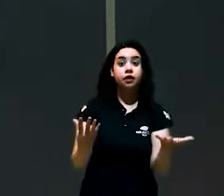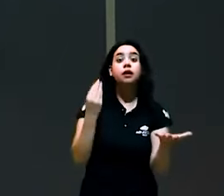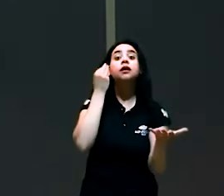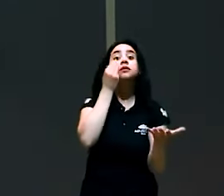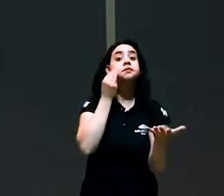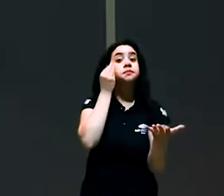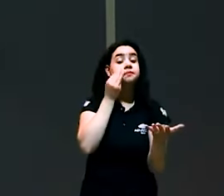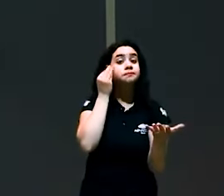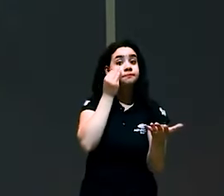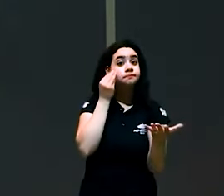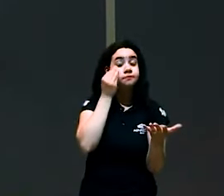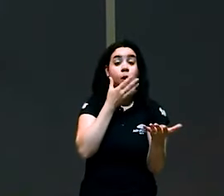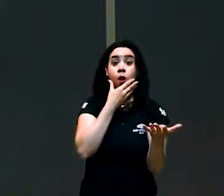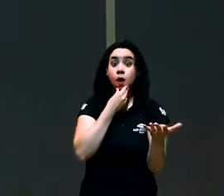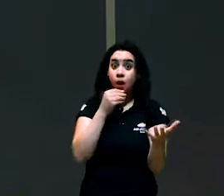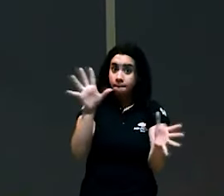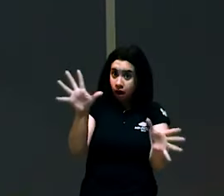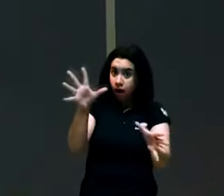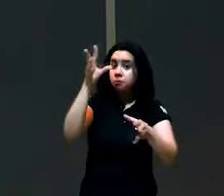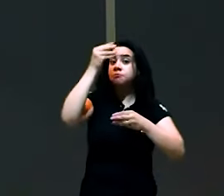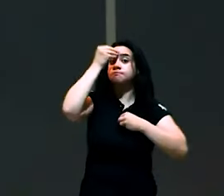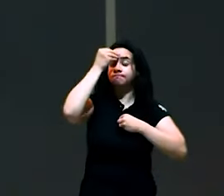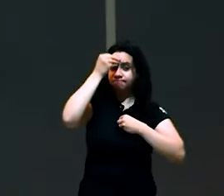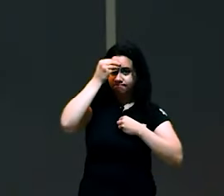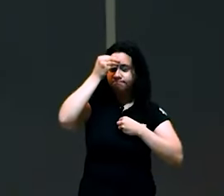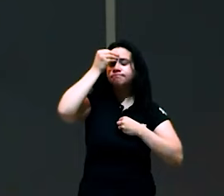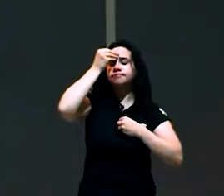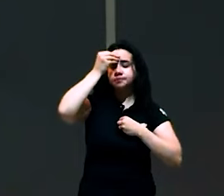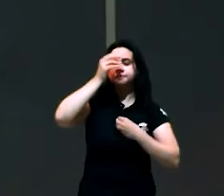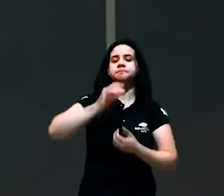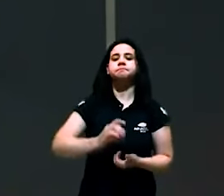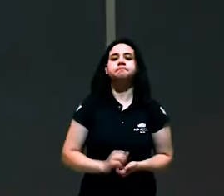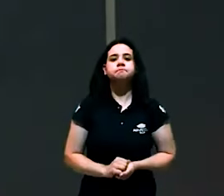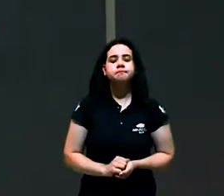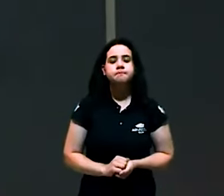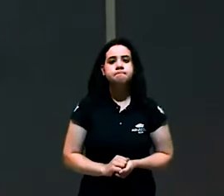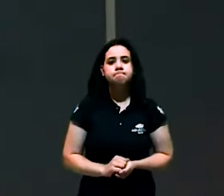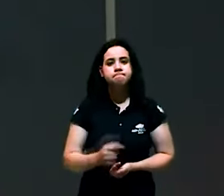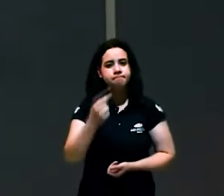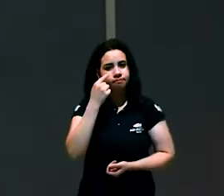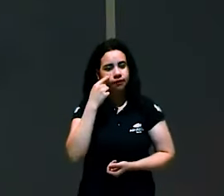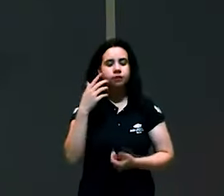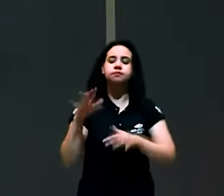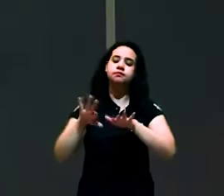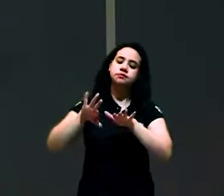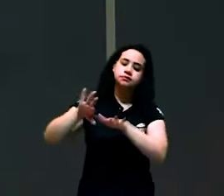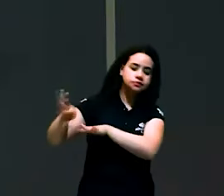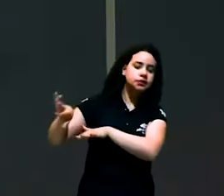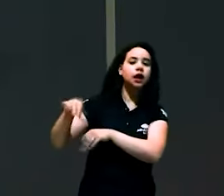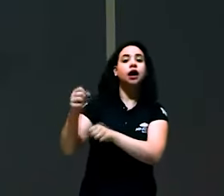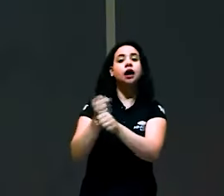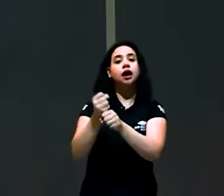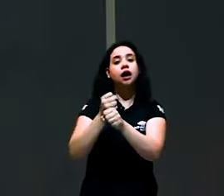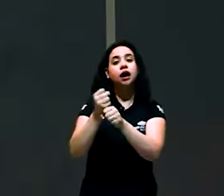transfere para o 1 de janeiro do ano 901, uma